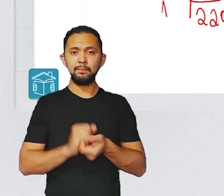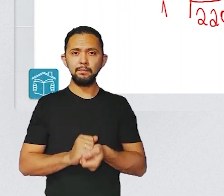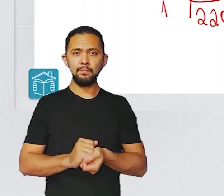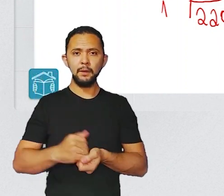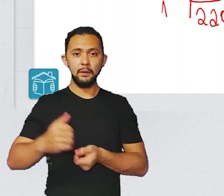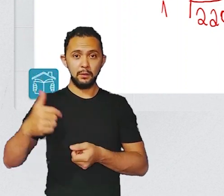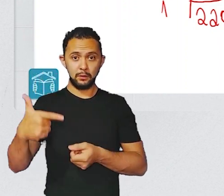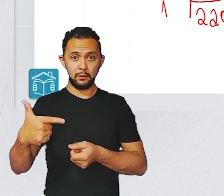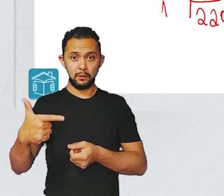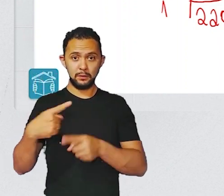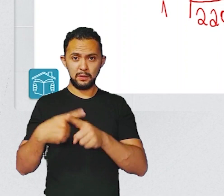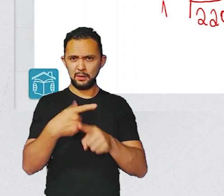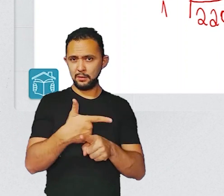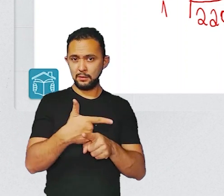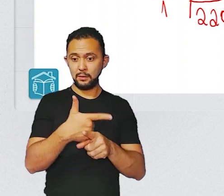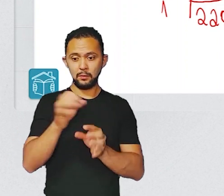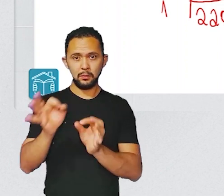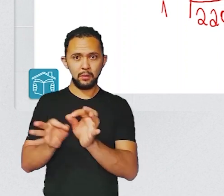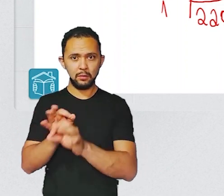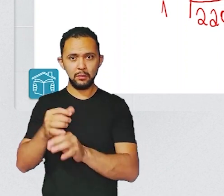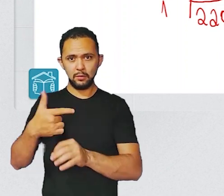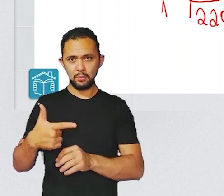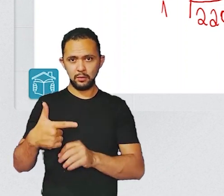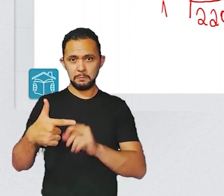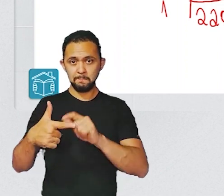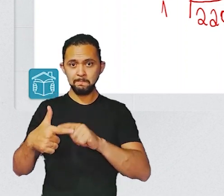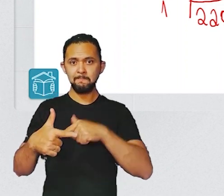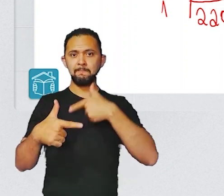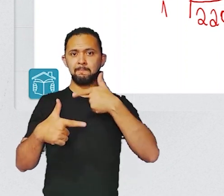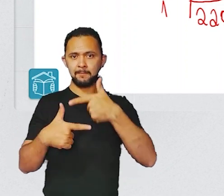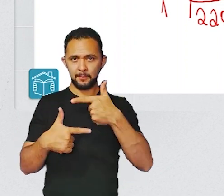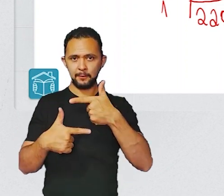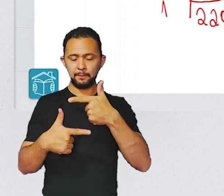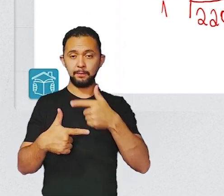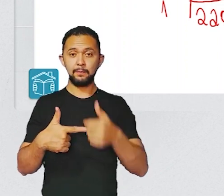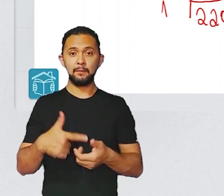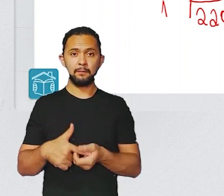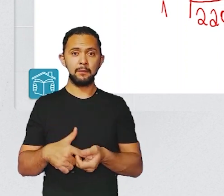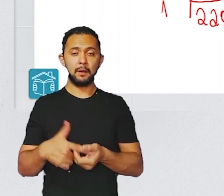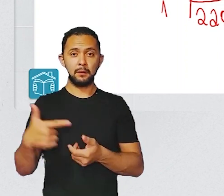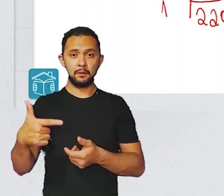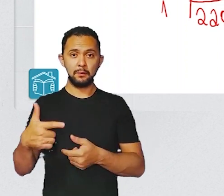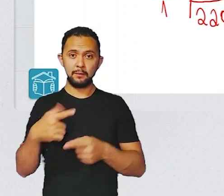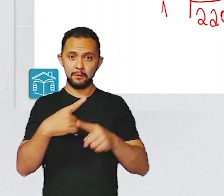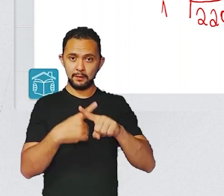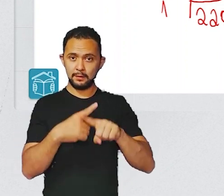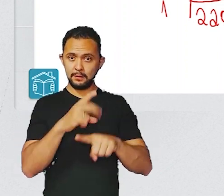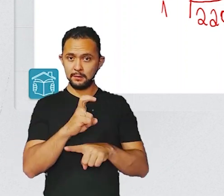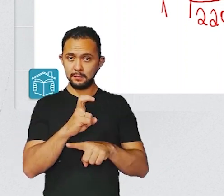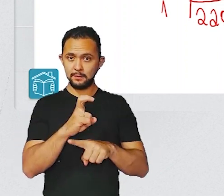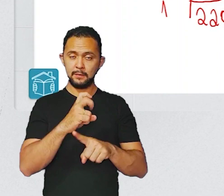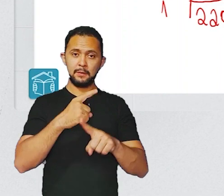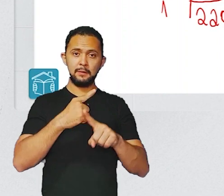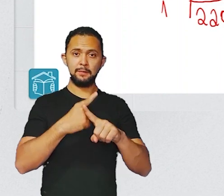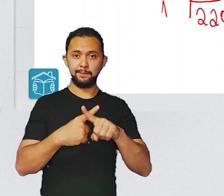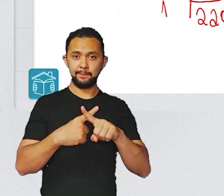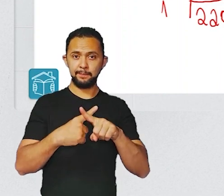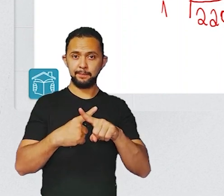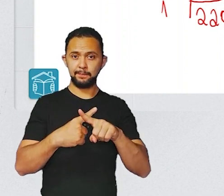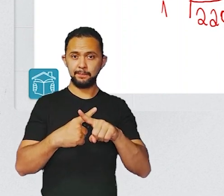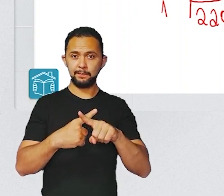econômica. No lugar de fazer 2 vezes 2, a gente vai colocar 2 elevado a 2. E aí, depois, vezes 5